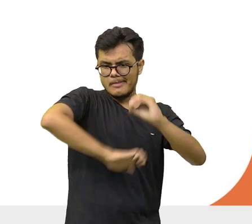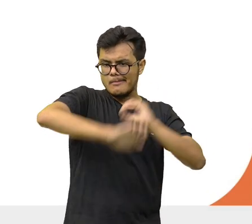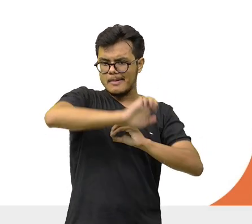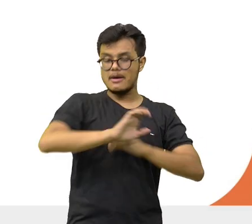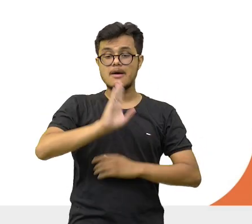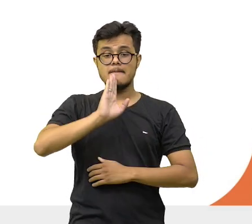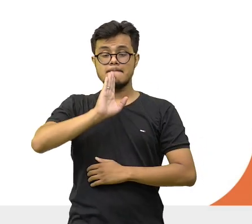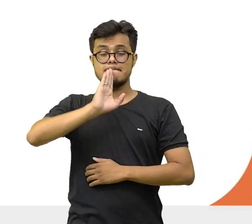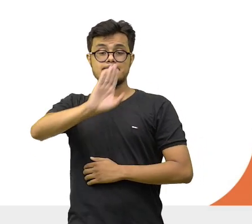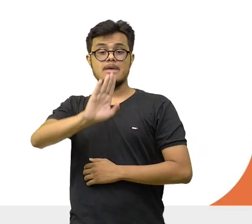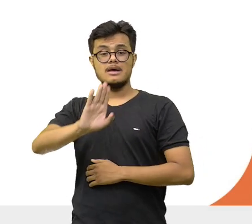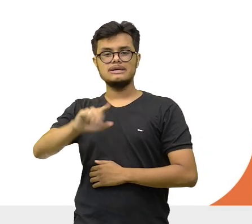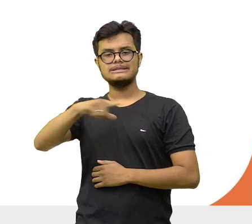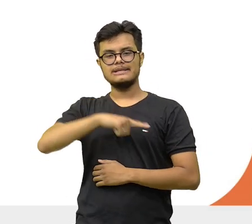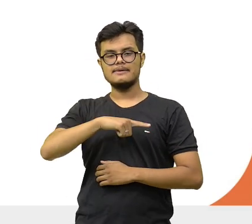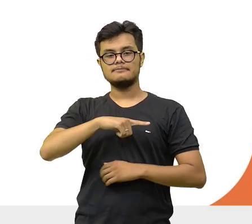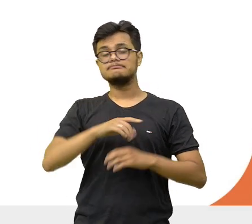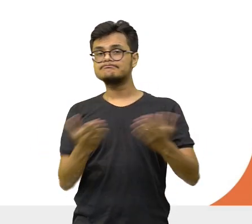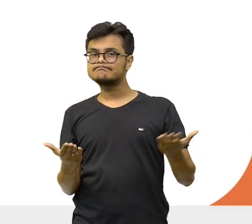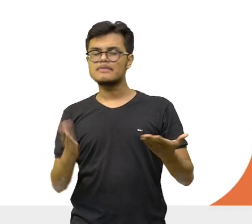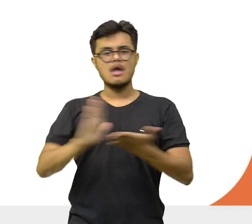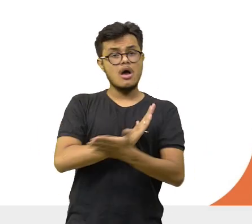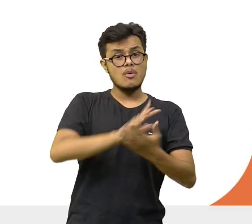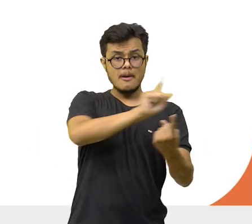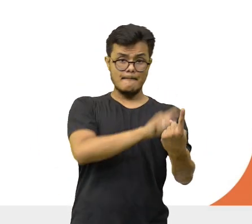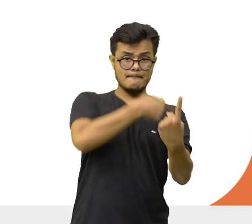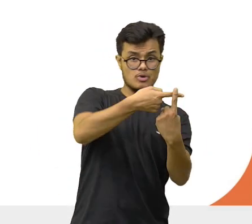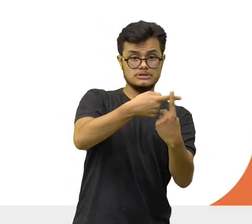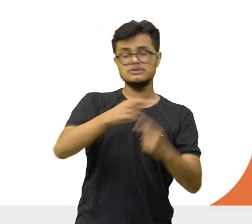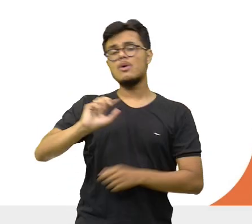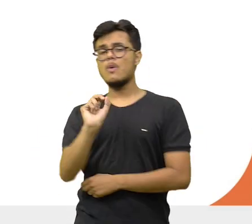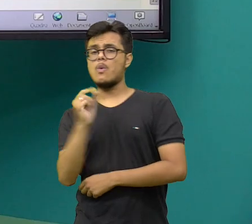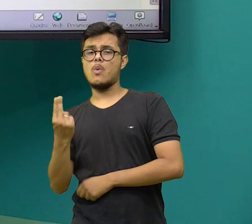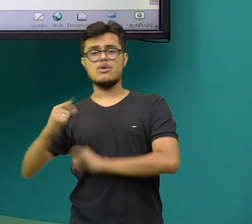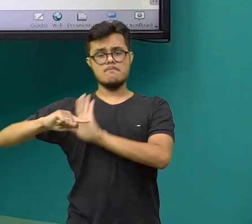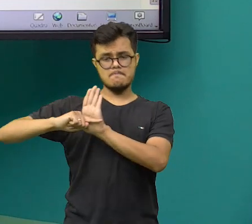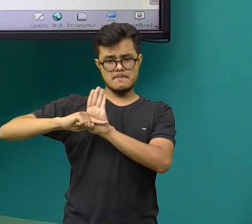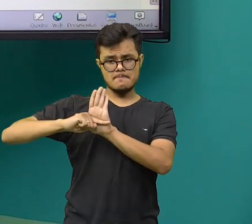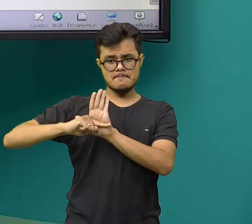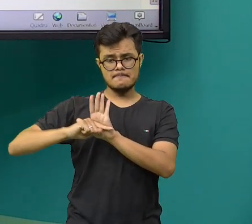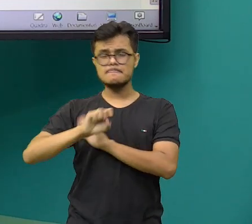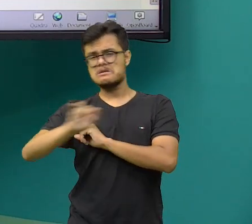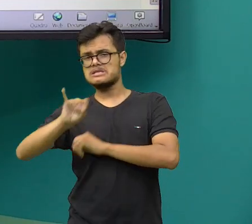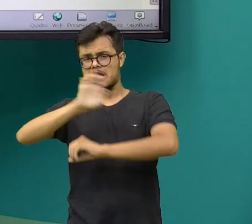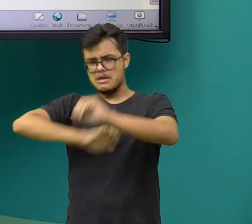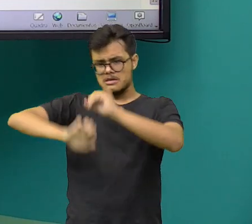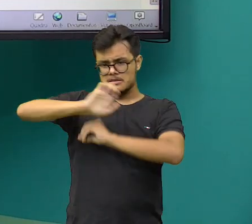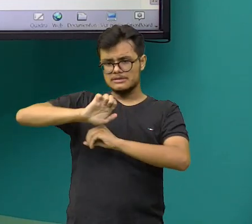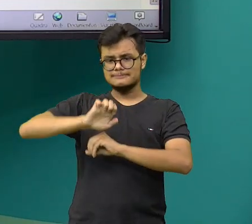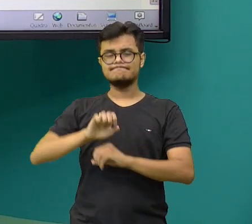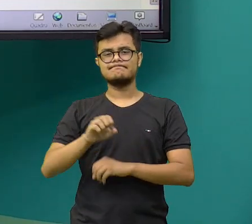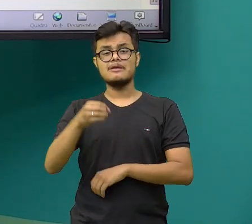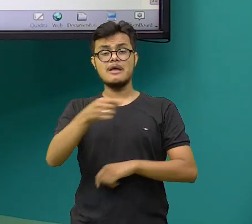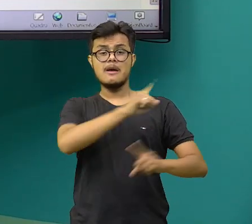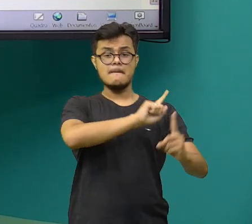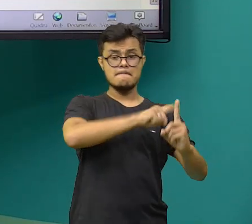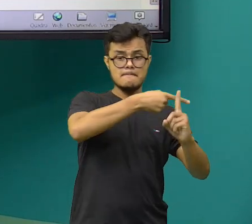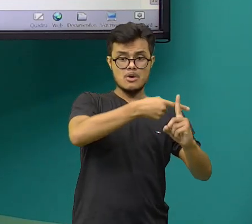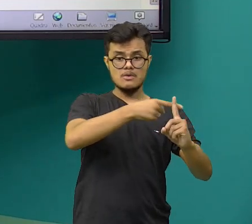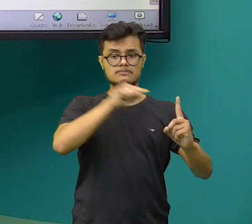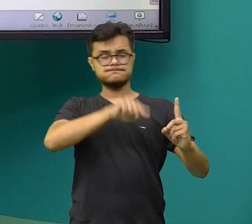tem excedentes de partículas positivas ou negativas. E para nós aqui, as partículas positivas vão